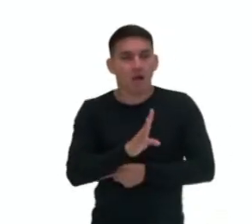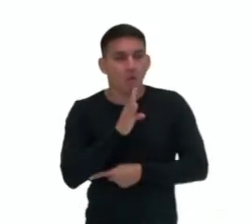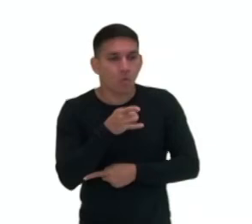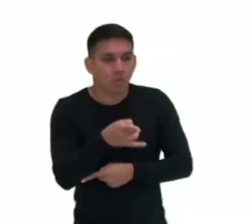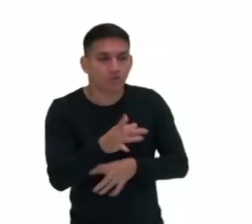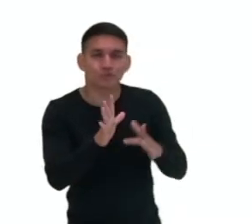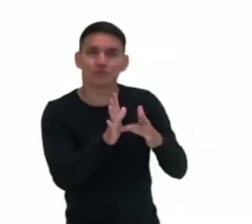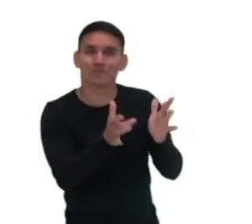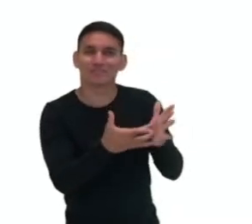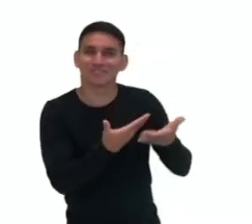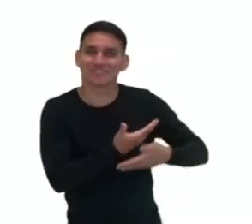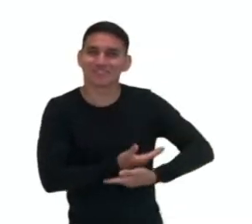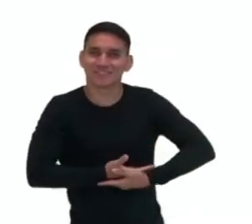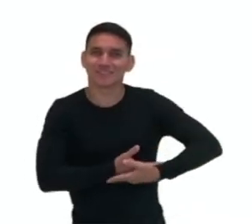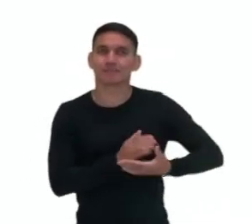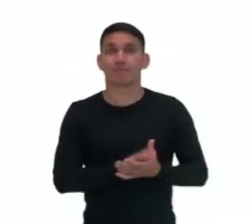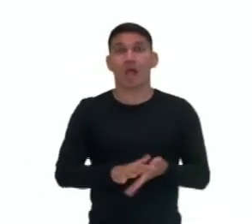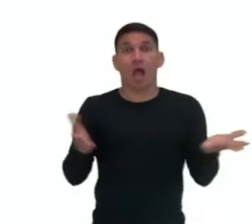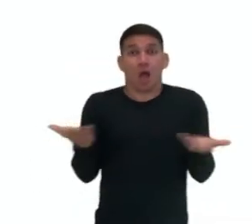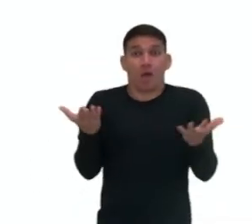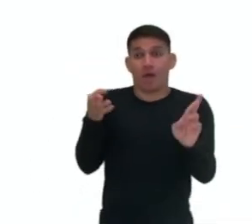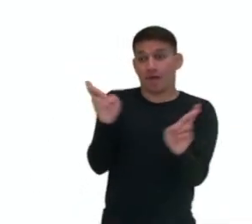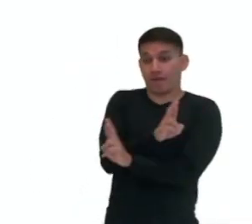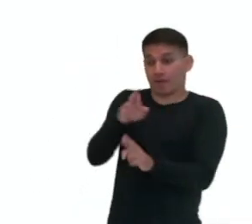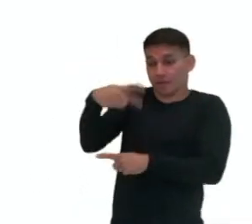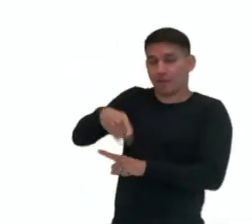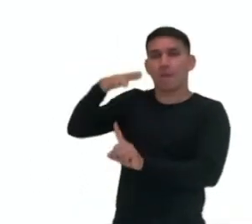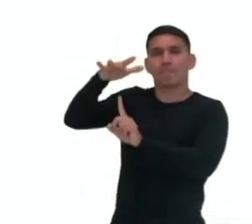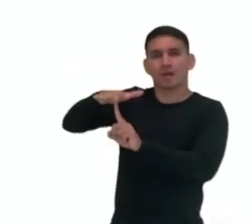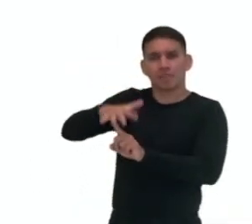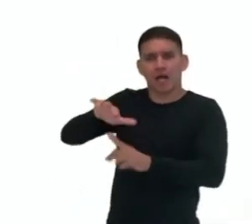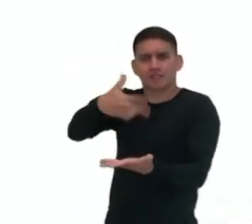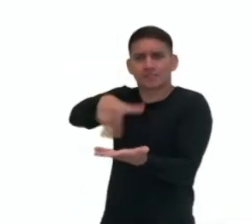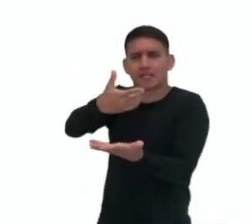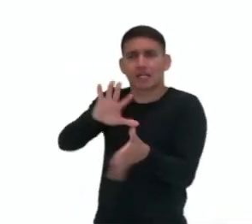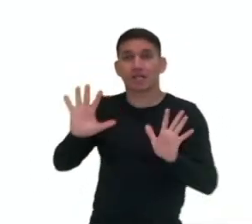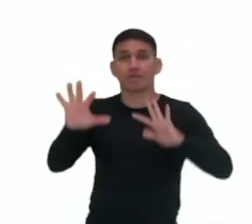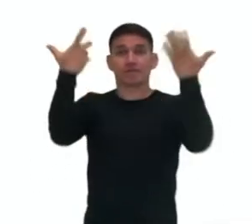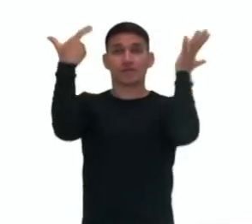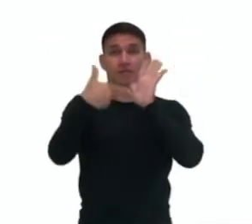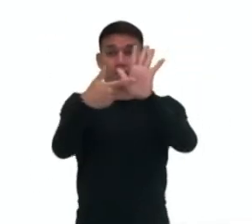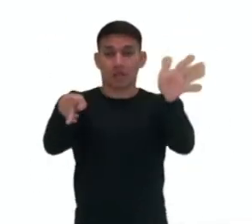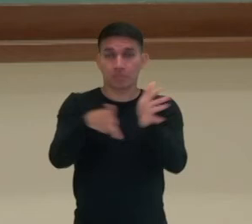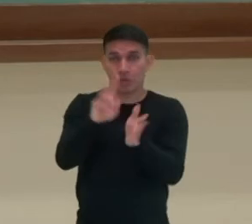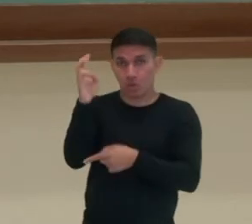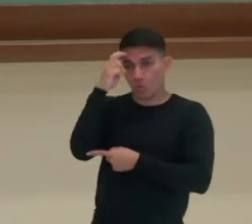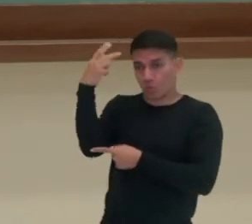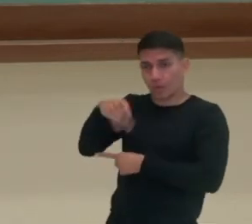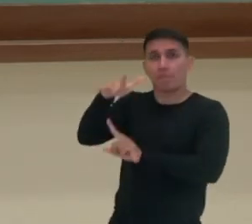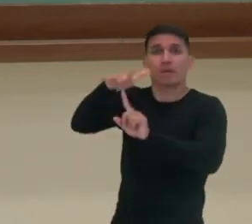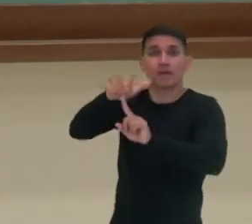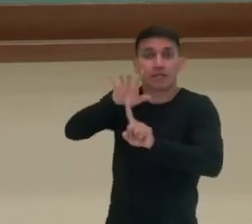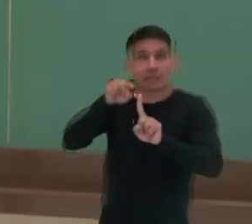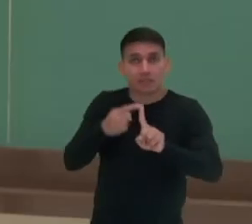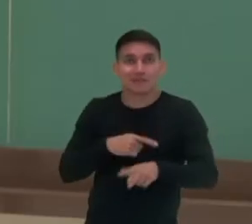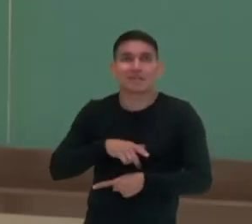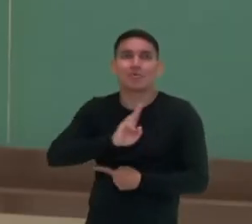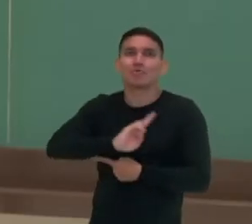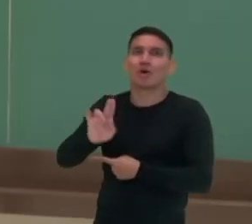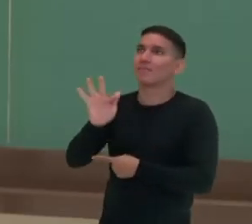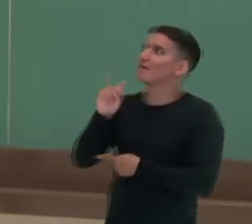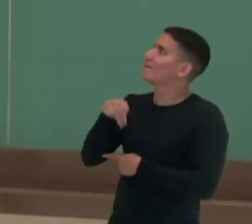com relação ao Paraná, danças e manifestações culturais típicas do Paraná. No Paraná, nós temos o